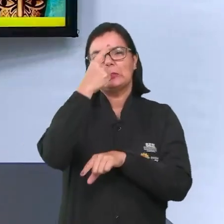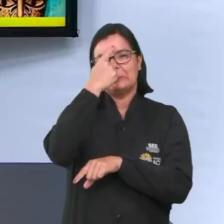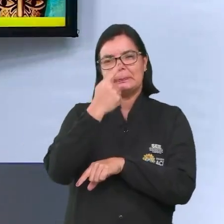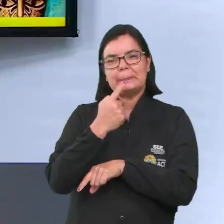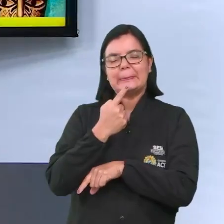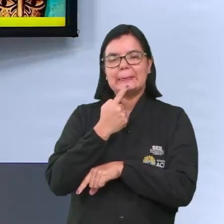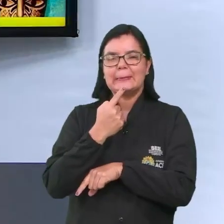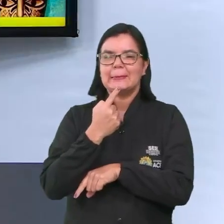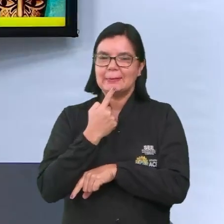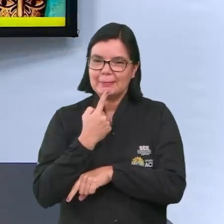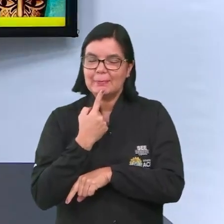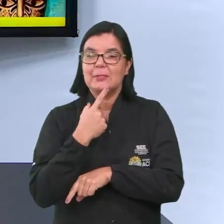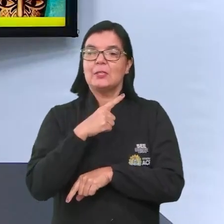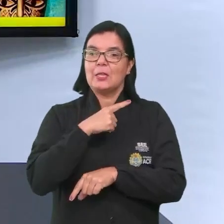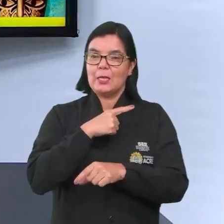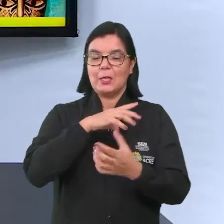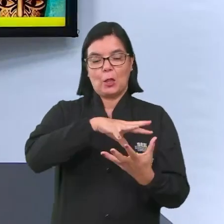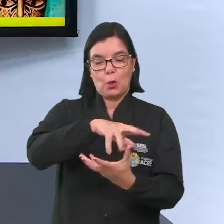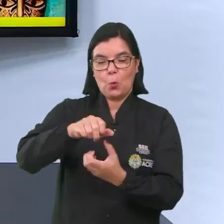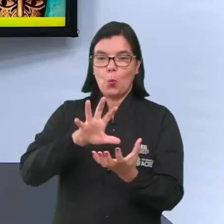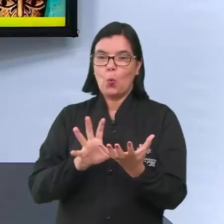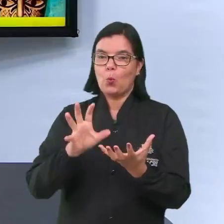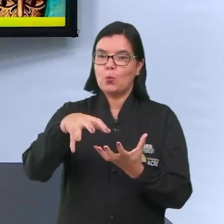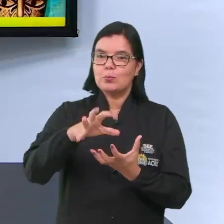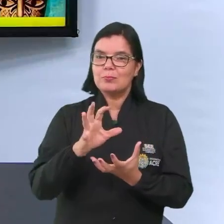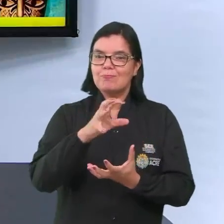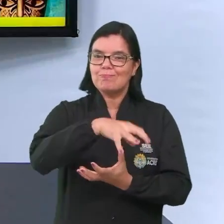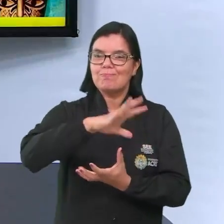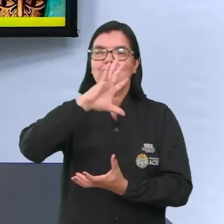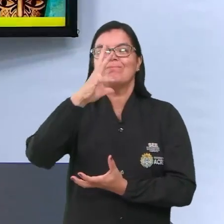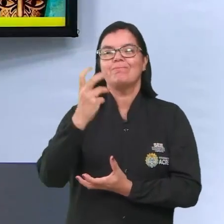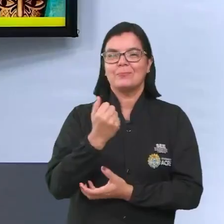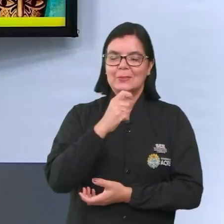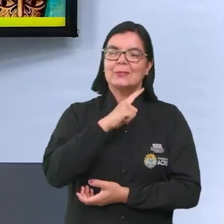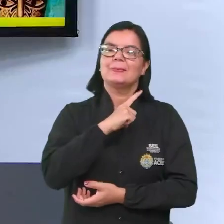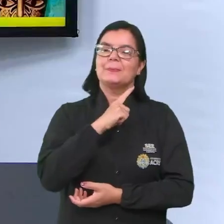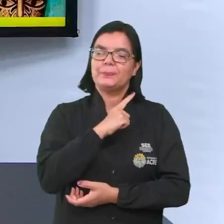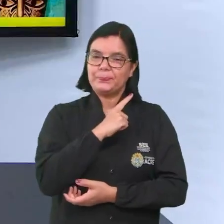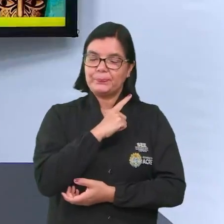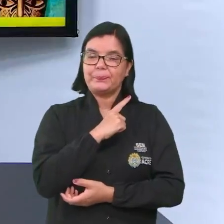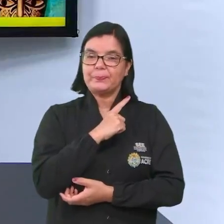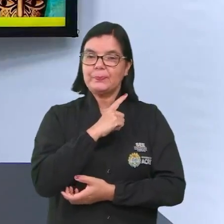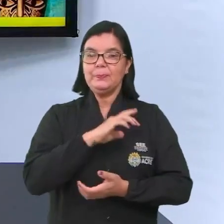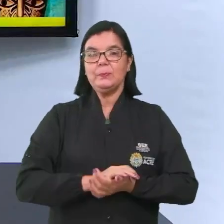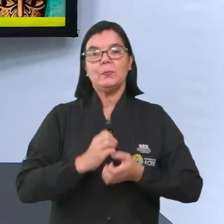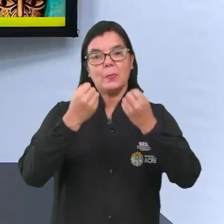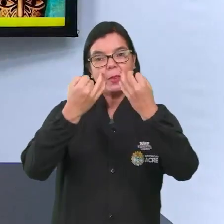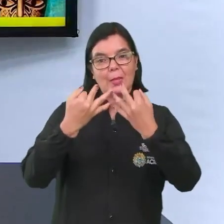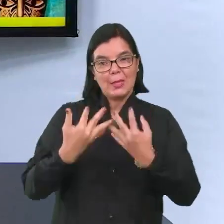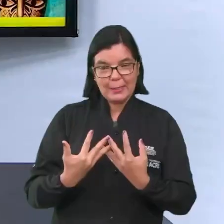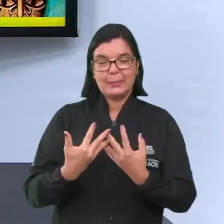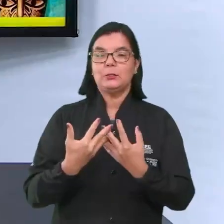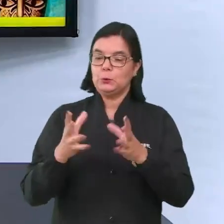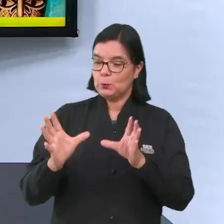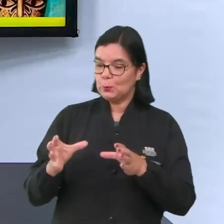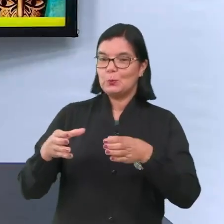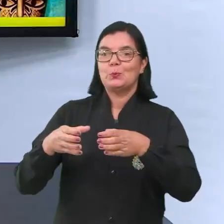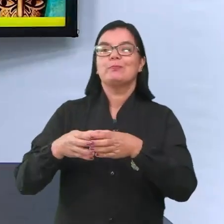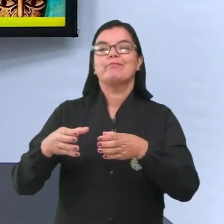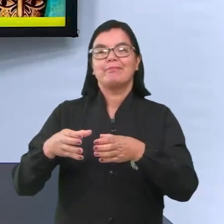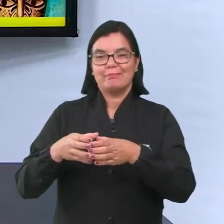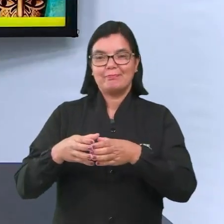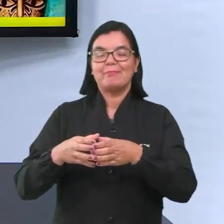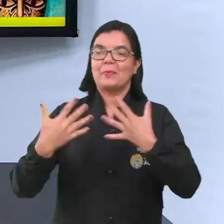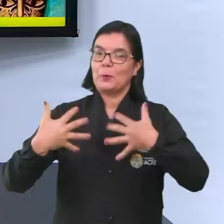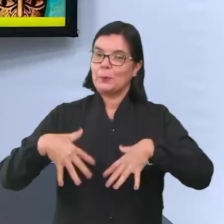cultura africana, que o continente africano tem, vamos falar dessas etnias, né, que são